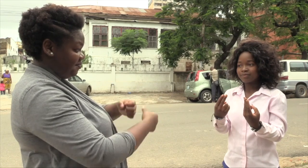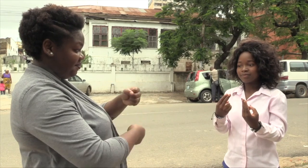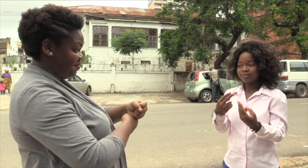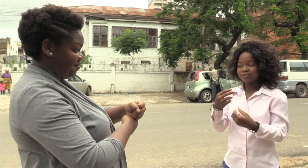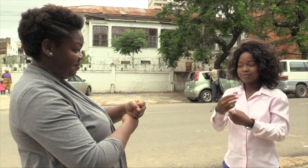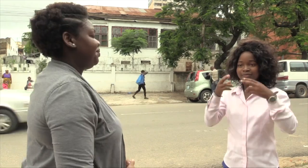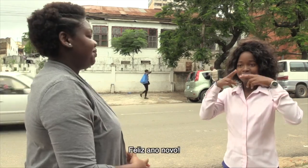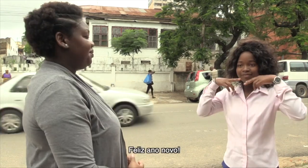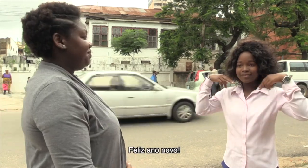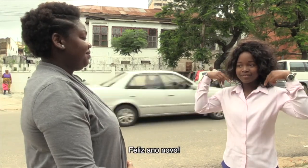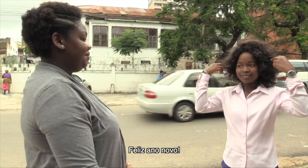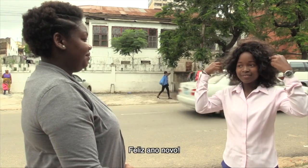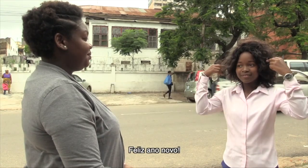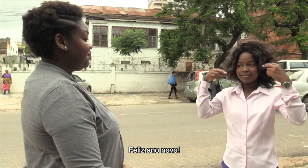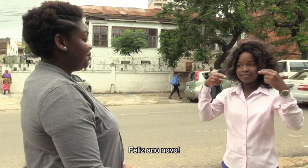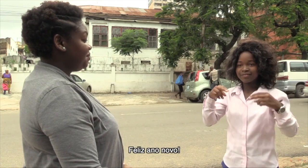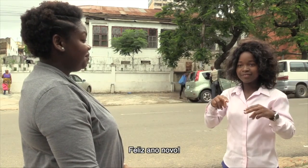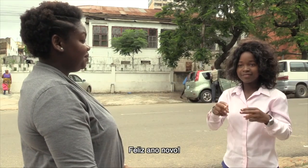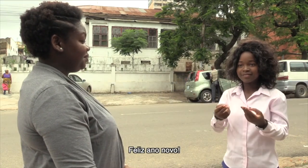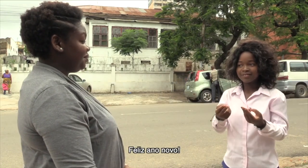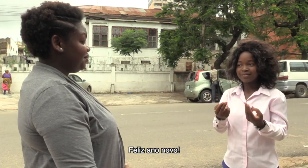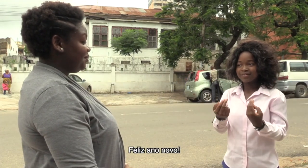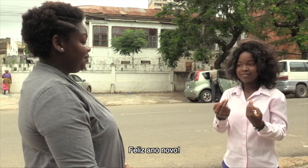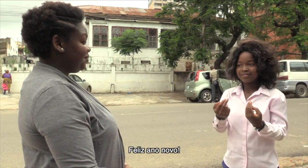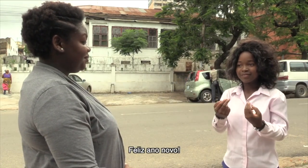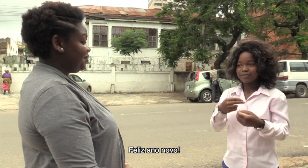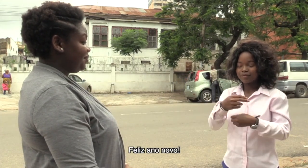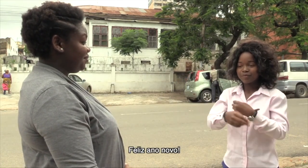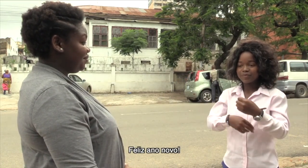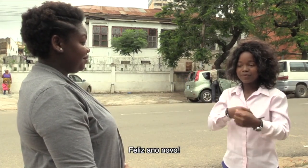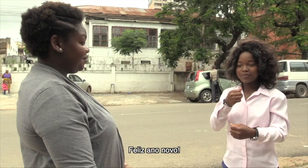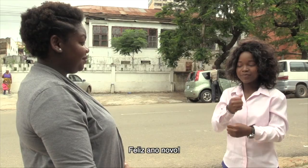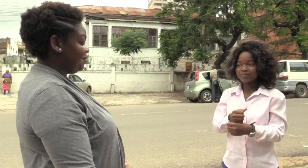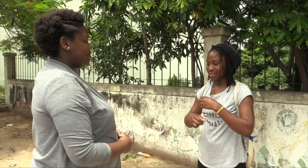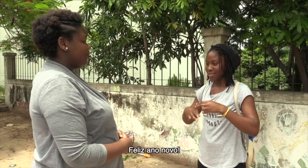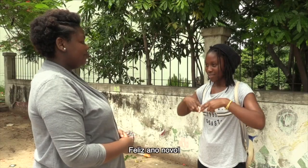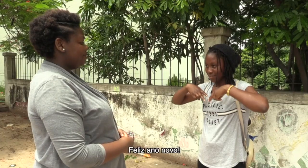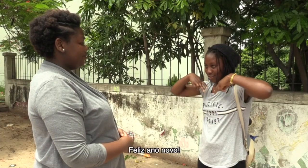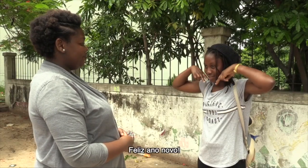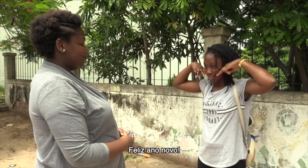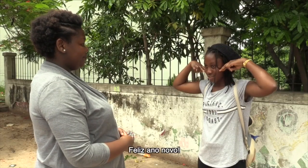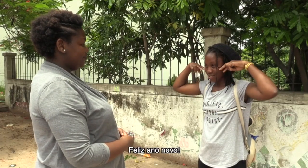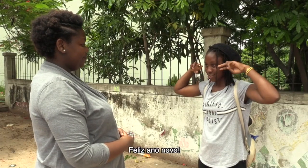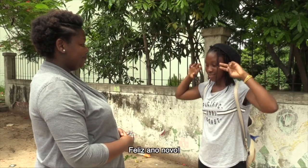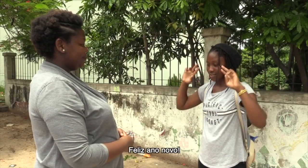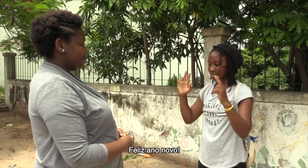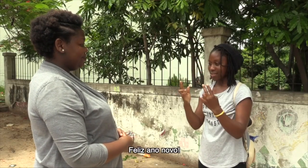Novo. Feliz Ano Novo.